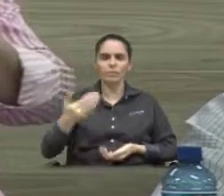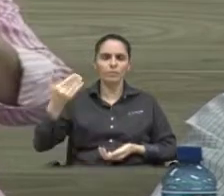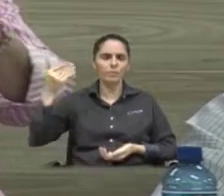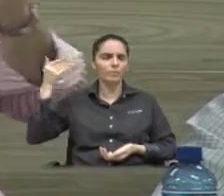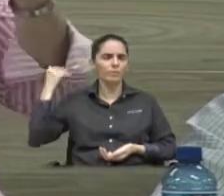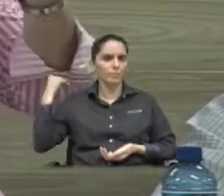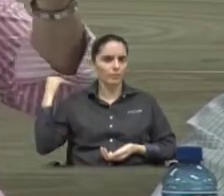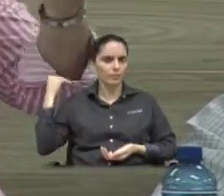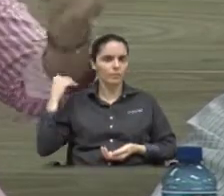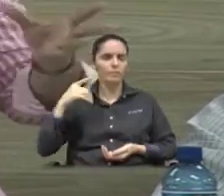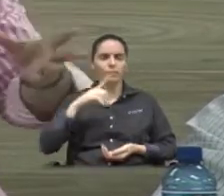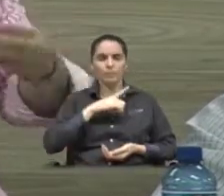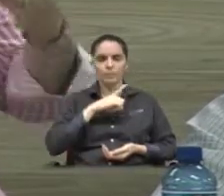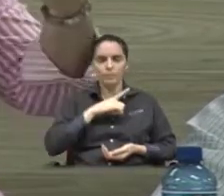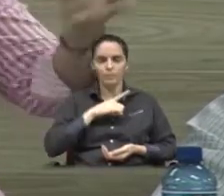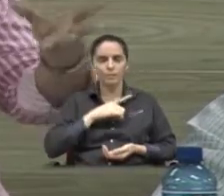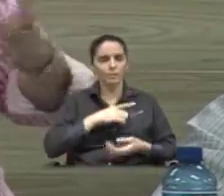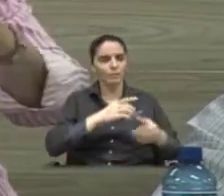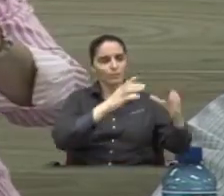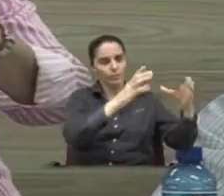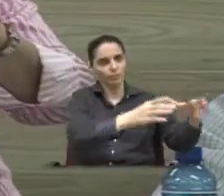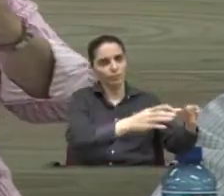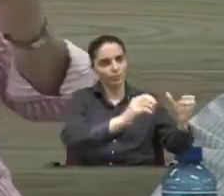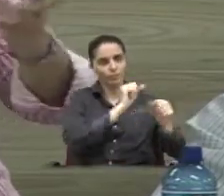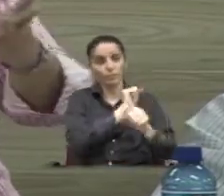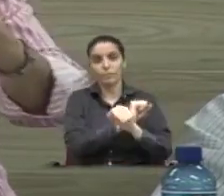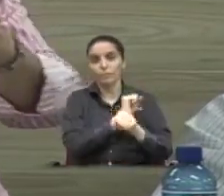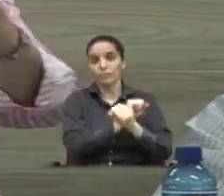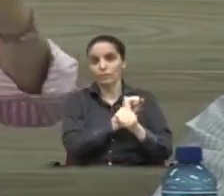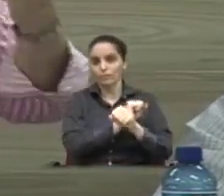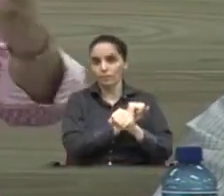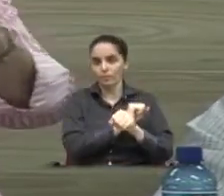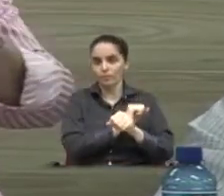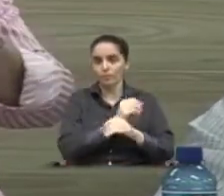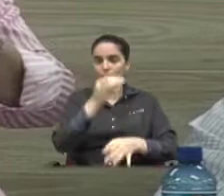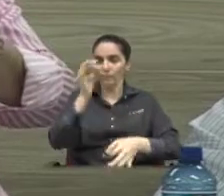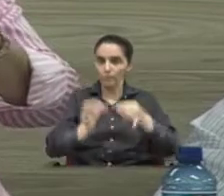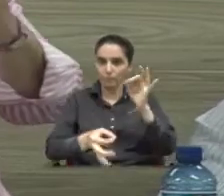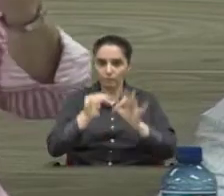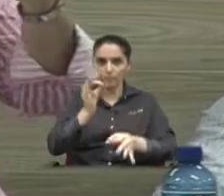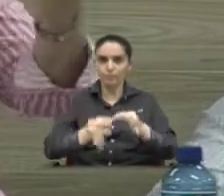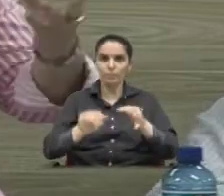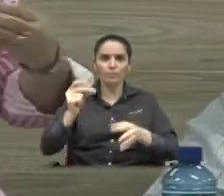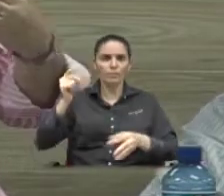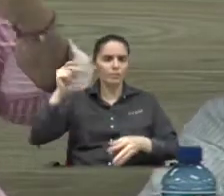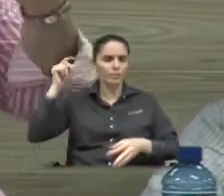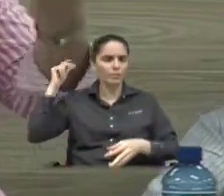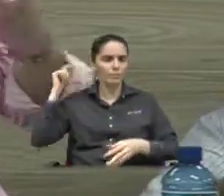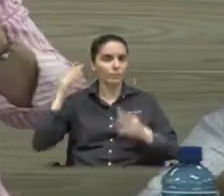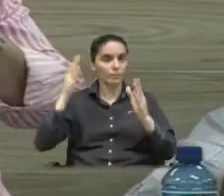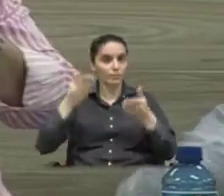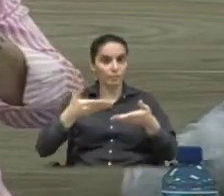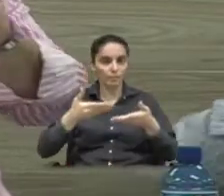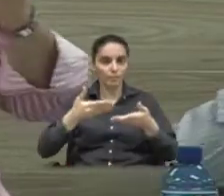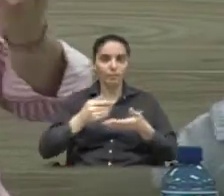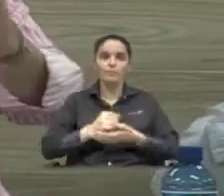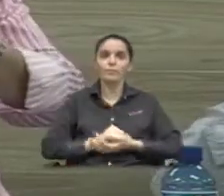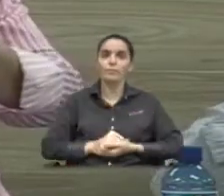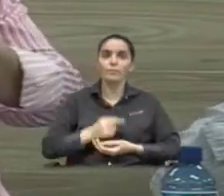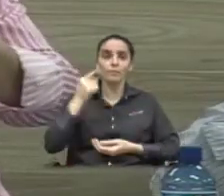um assentamento, né, que aguardando essa questão jurídica todos esses anos, e agora de repente por uma